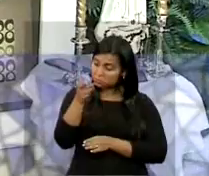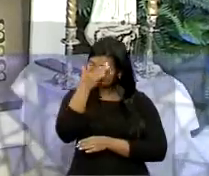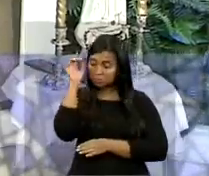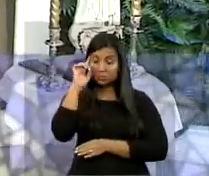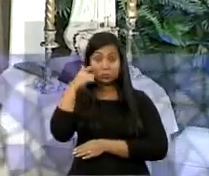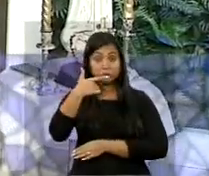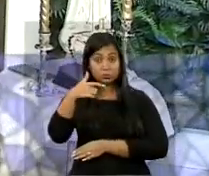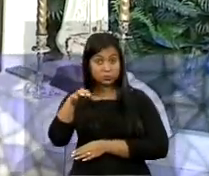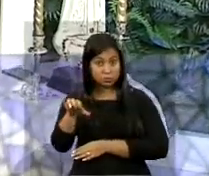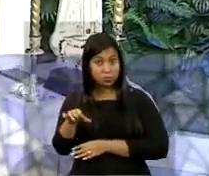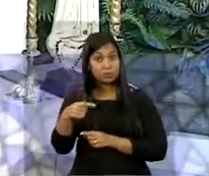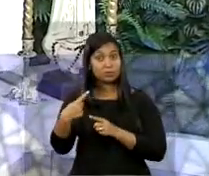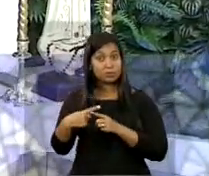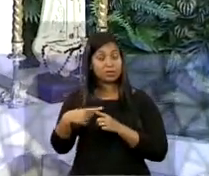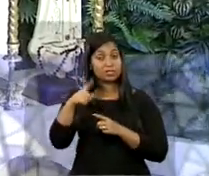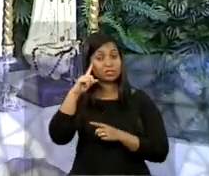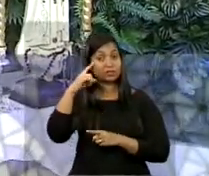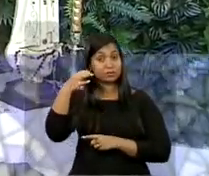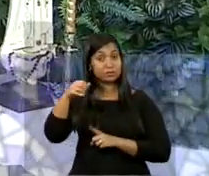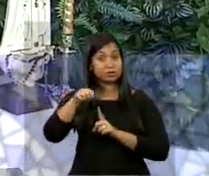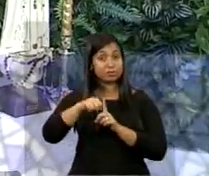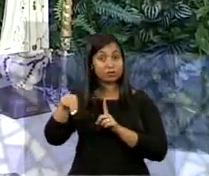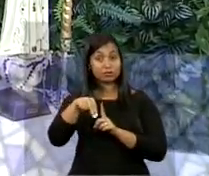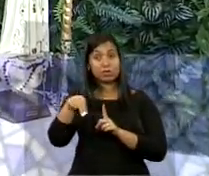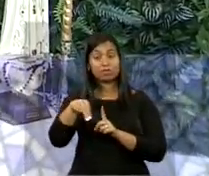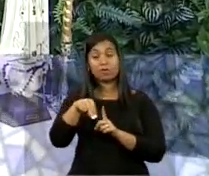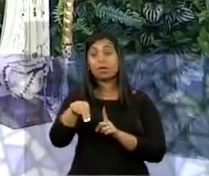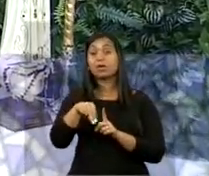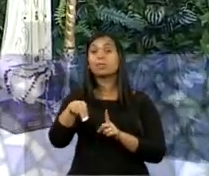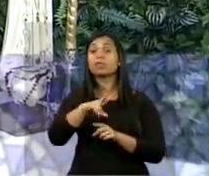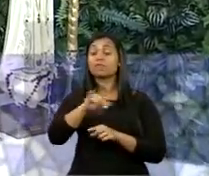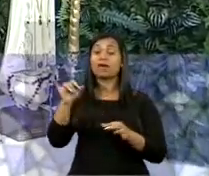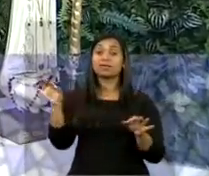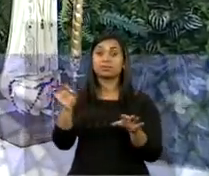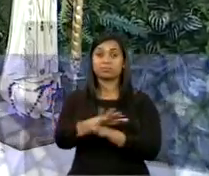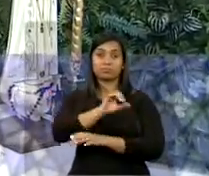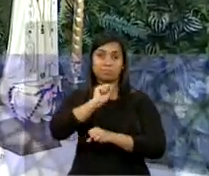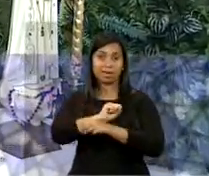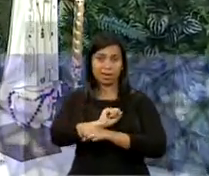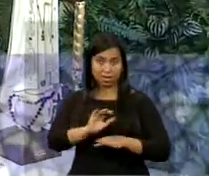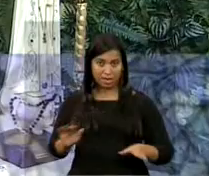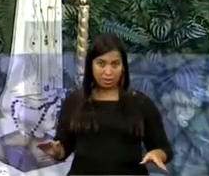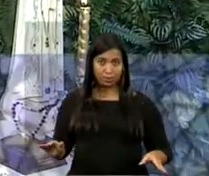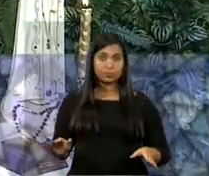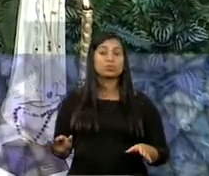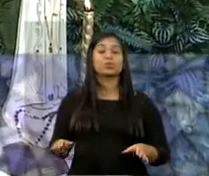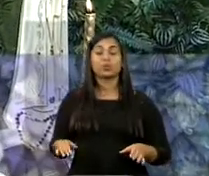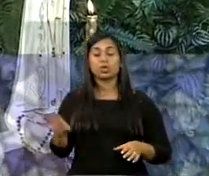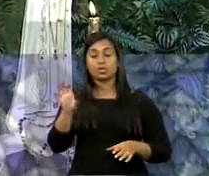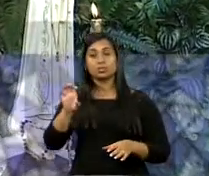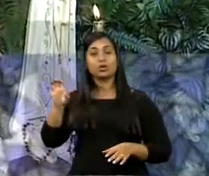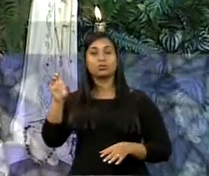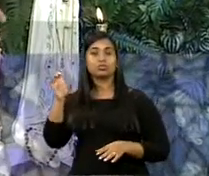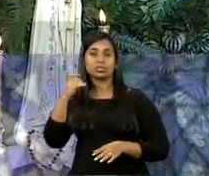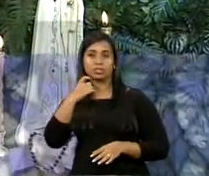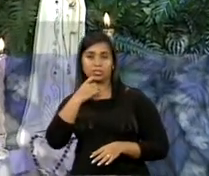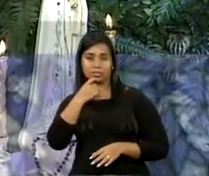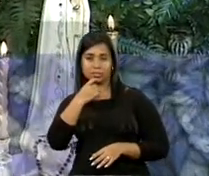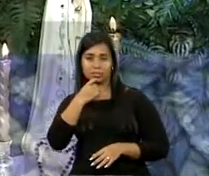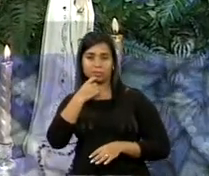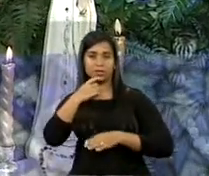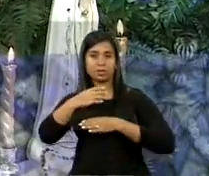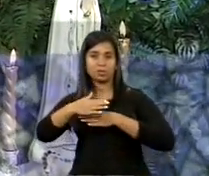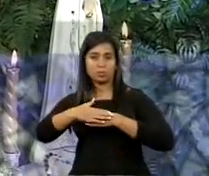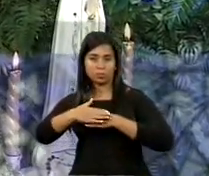até o dia 29, porque dia 29 de novembro o sinal analógico vai ser desligado. nas regiões de Campinas, Franca, Ribeirão